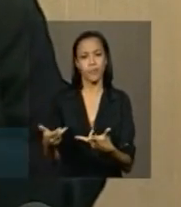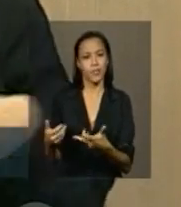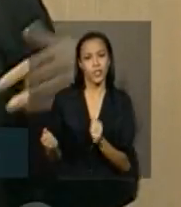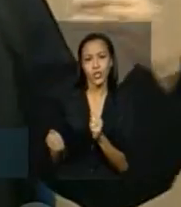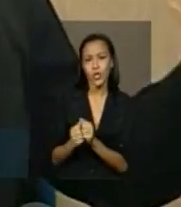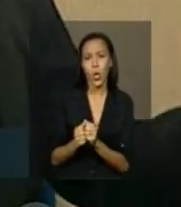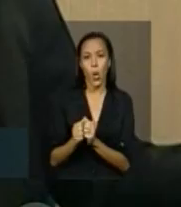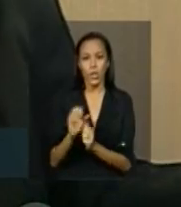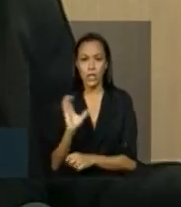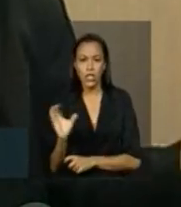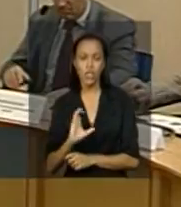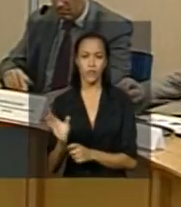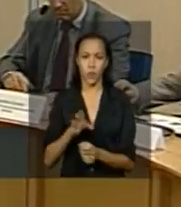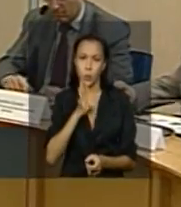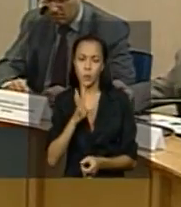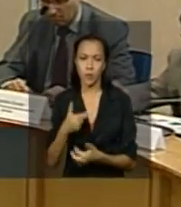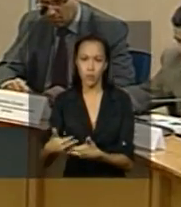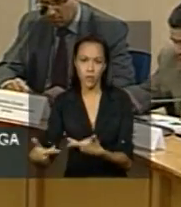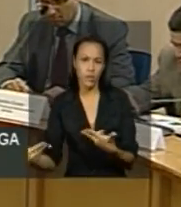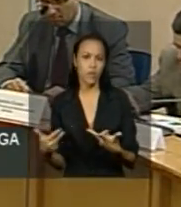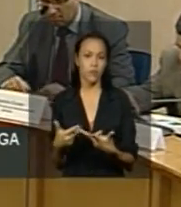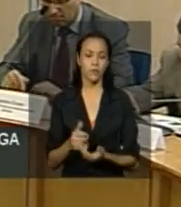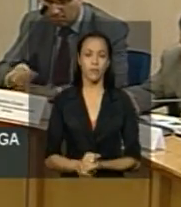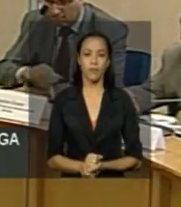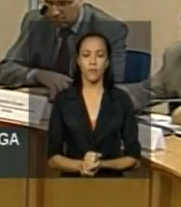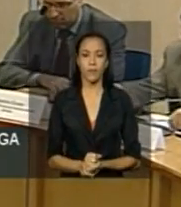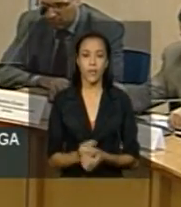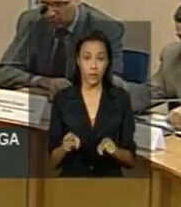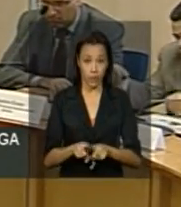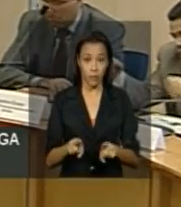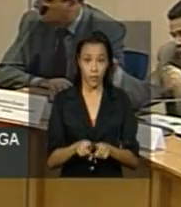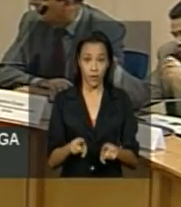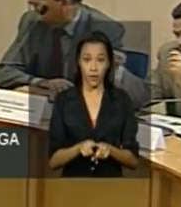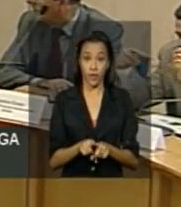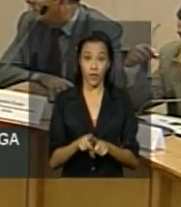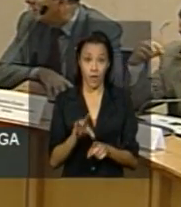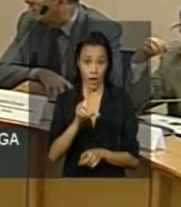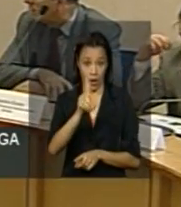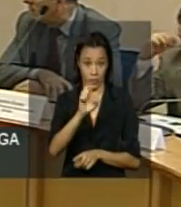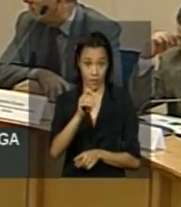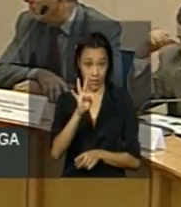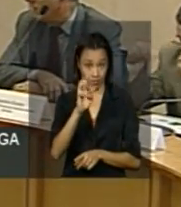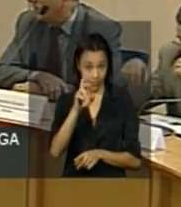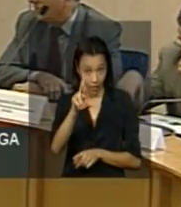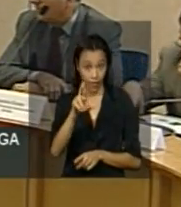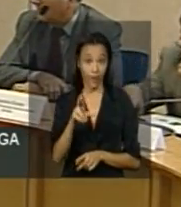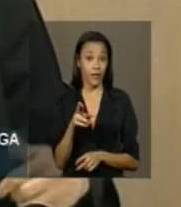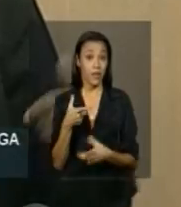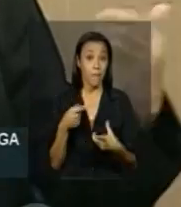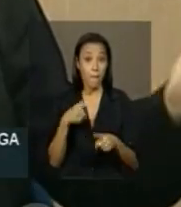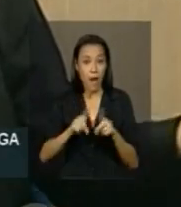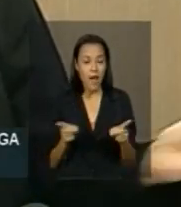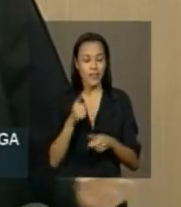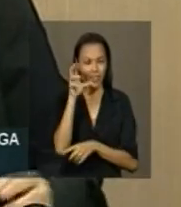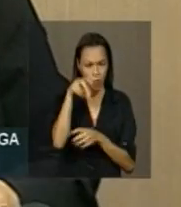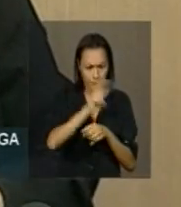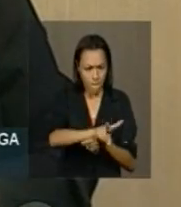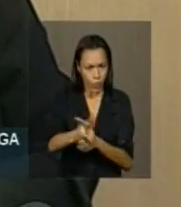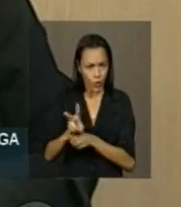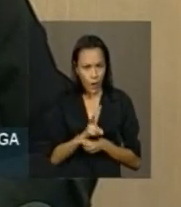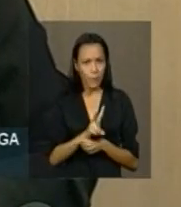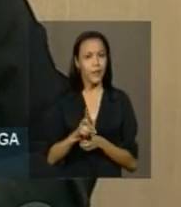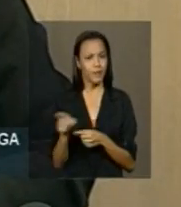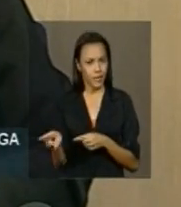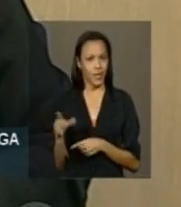parceria científica fica a parceria em relação ao deter mas essa inovação tecnológica sobre novos satélites o trabalho Dr Carlos